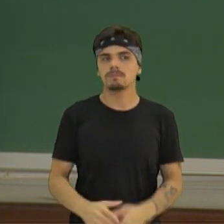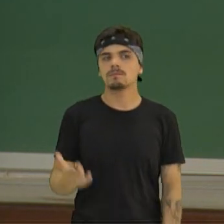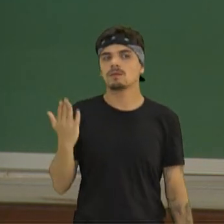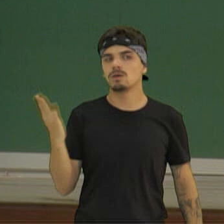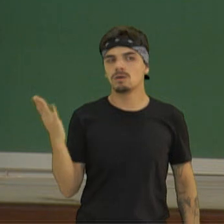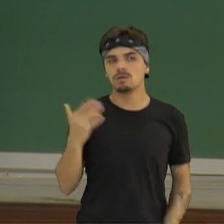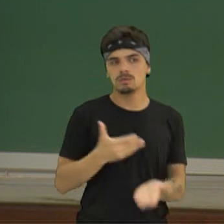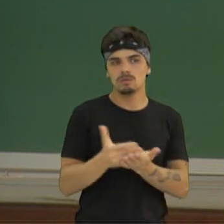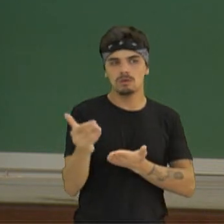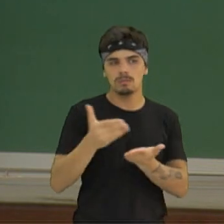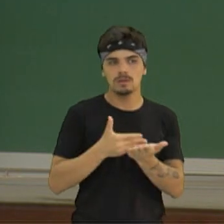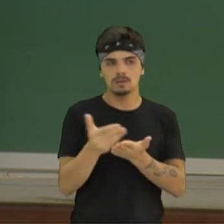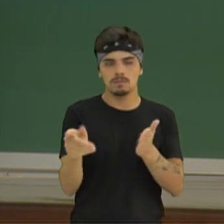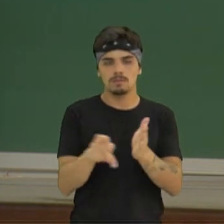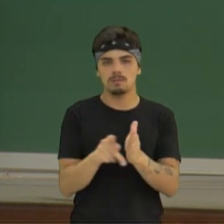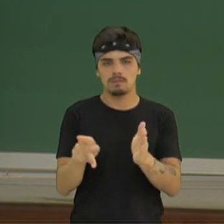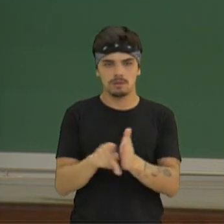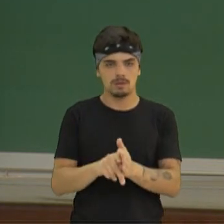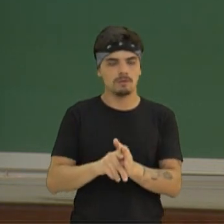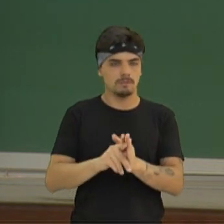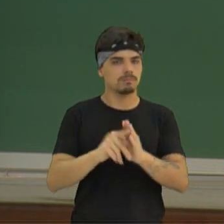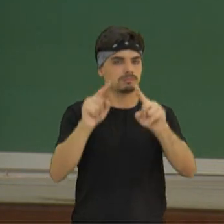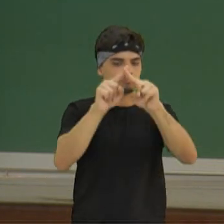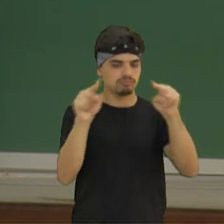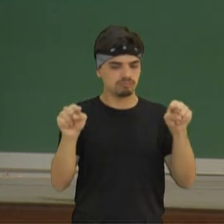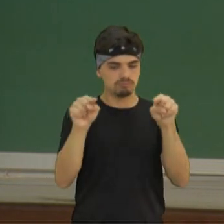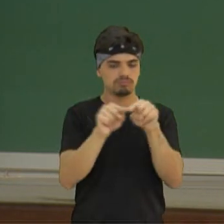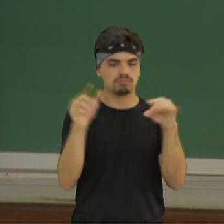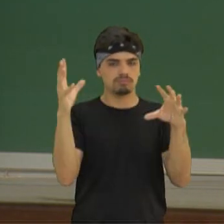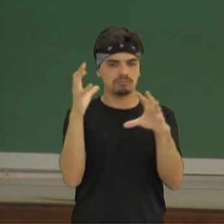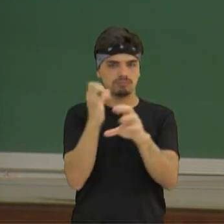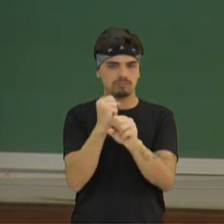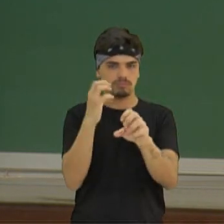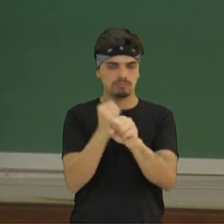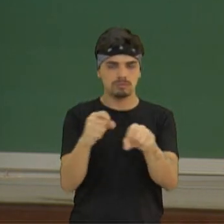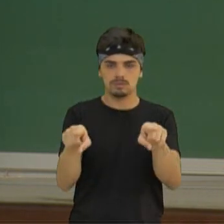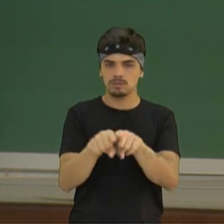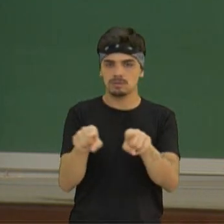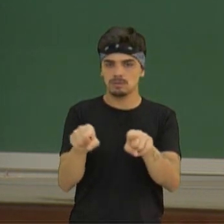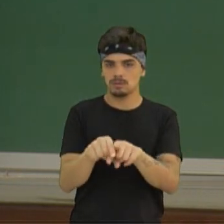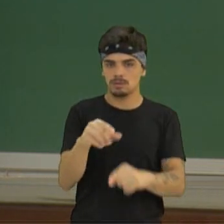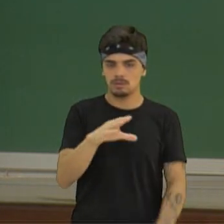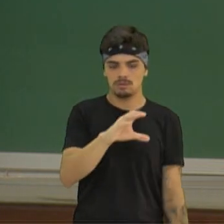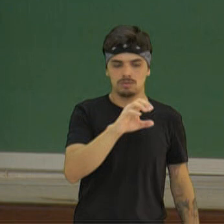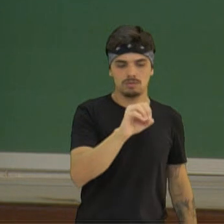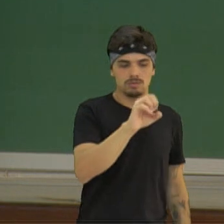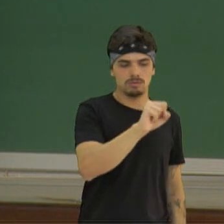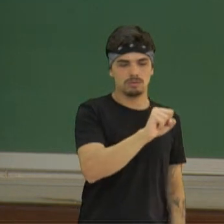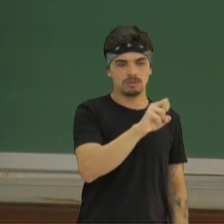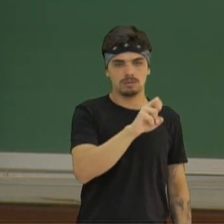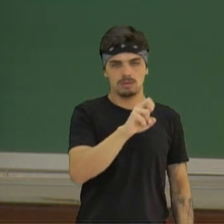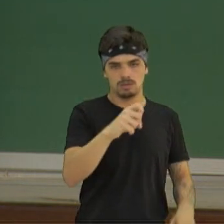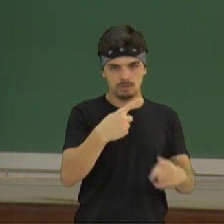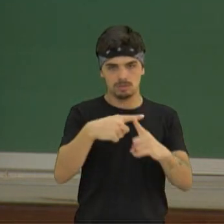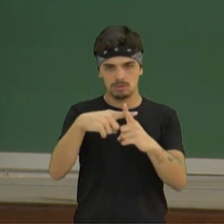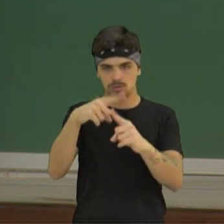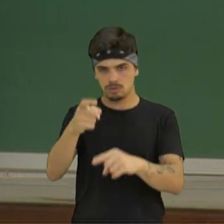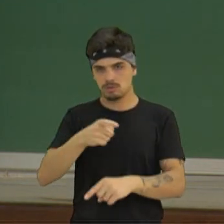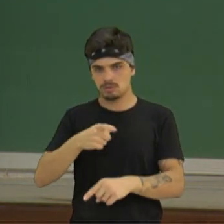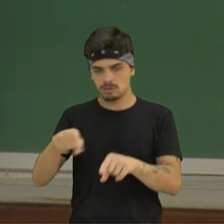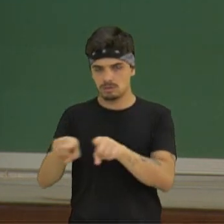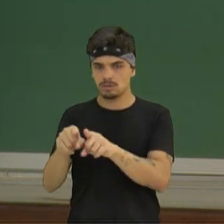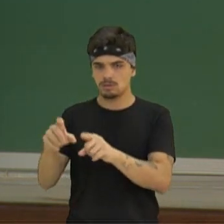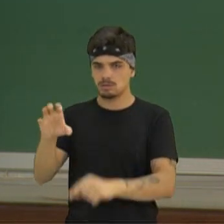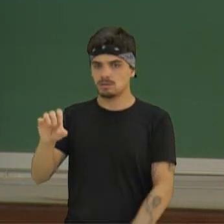com a relação trigonométrica fundamental. Seno quadrado de x mais cosseno quadrado de x igual a 1. Vou ficar falando isso